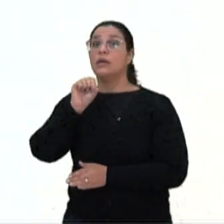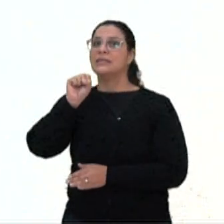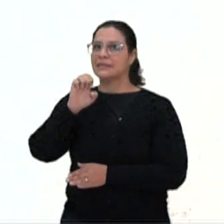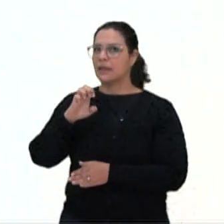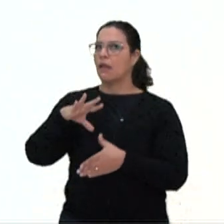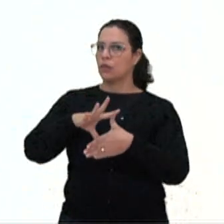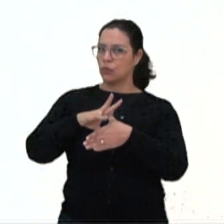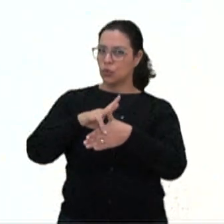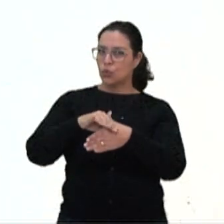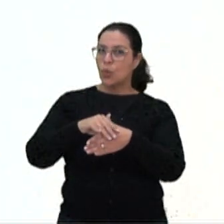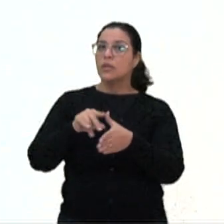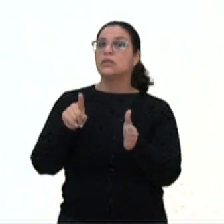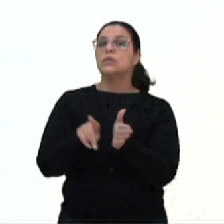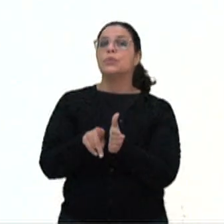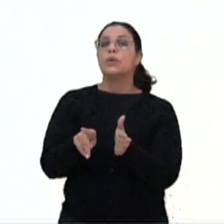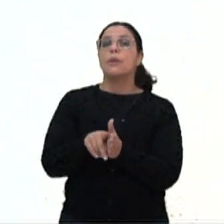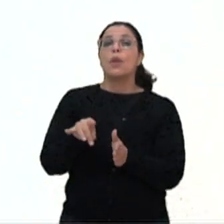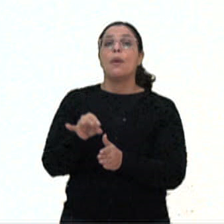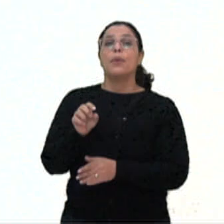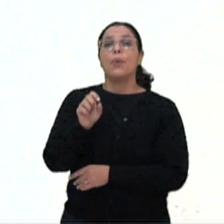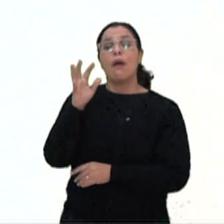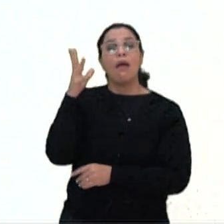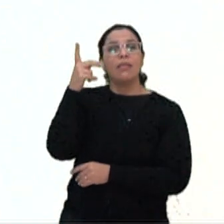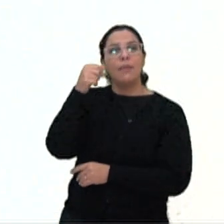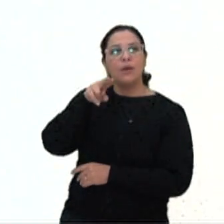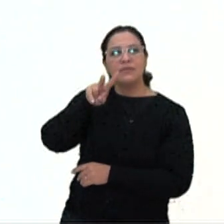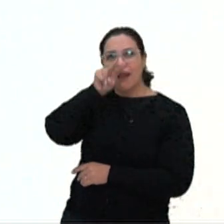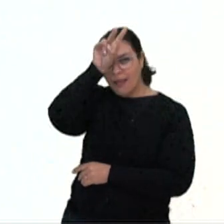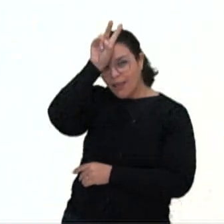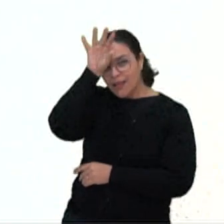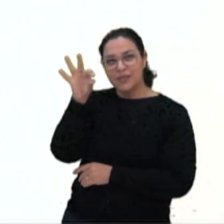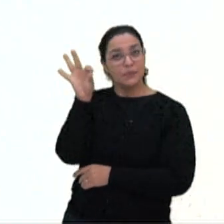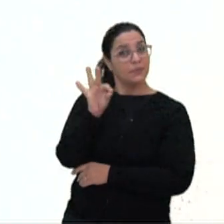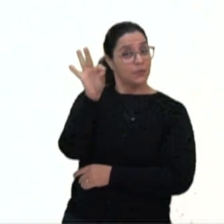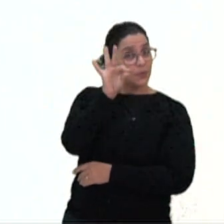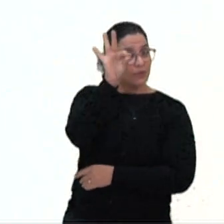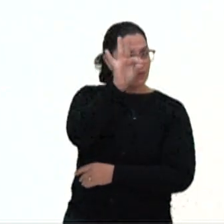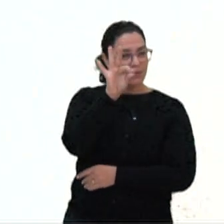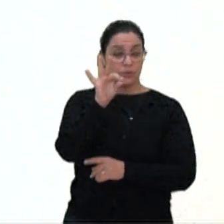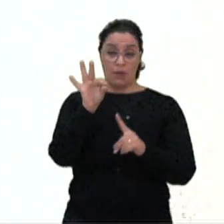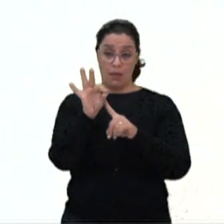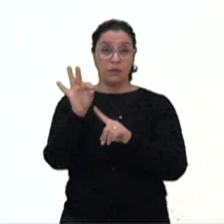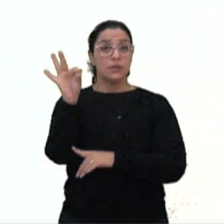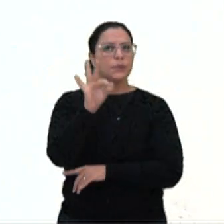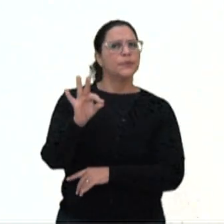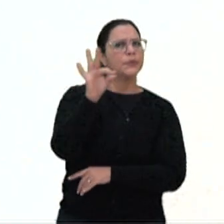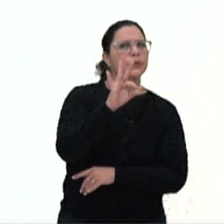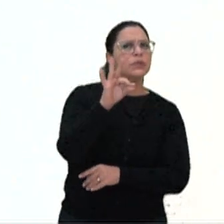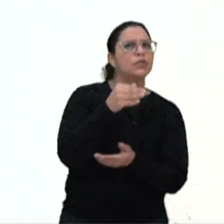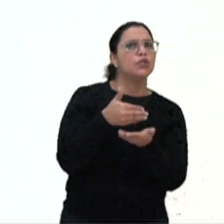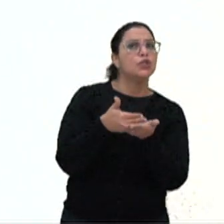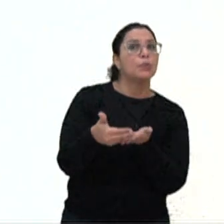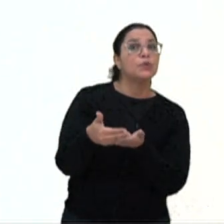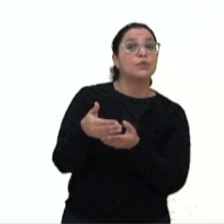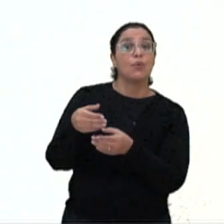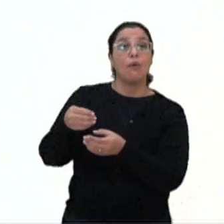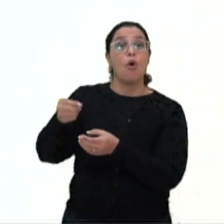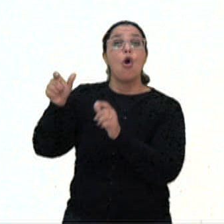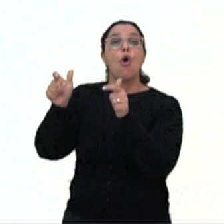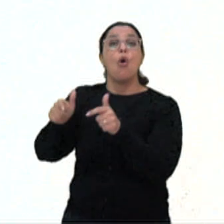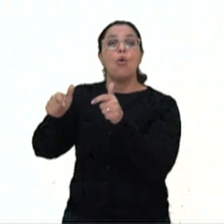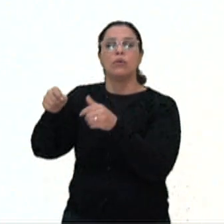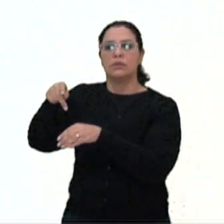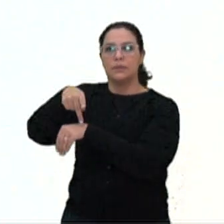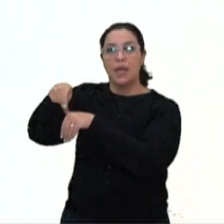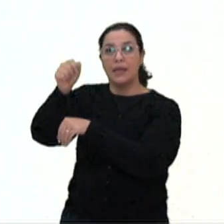são zoonoses porque são transmitidas por um animal, no caso, o mosquito. Esse mosquito, ele tem origem africana. Ele